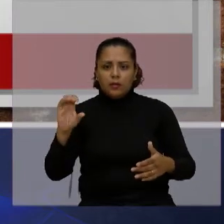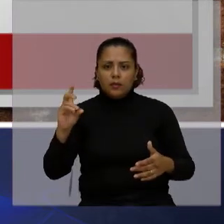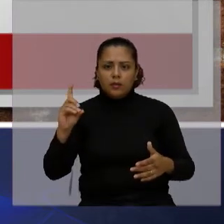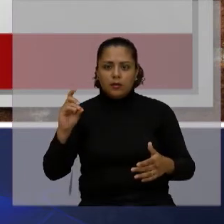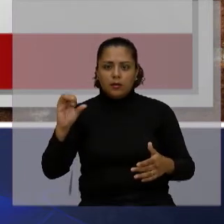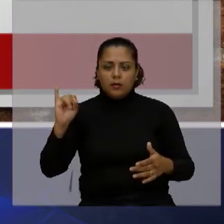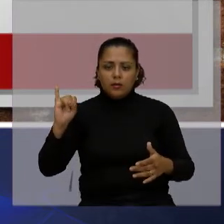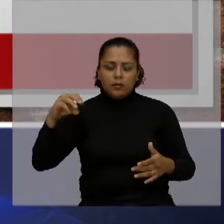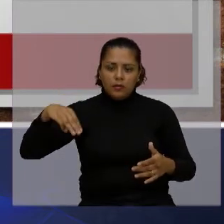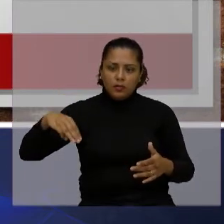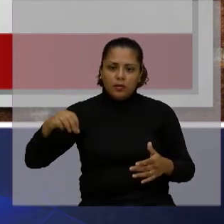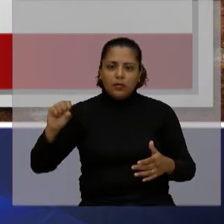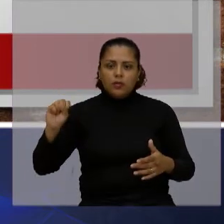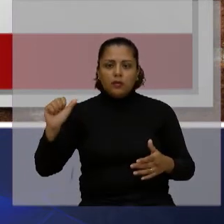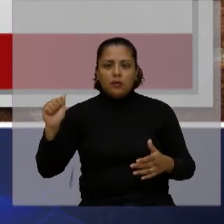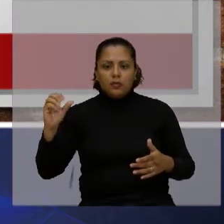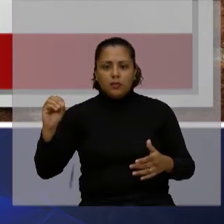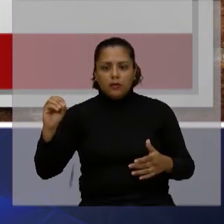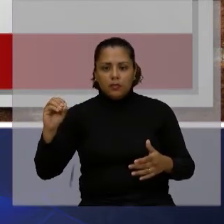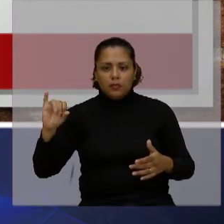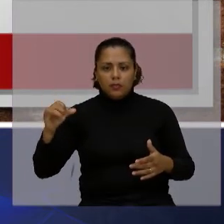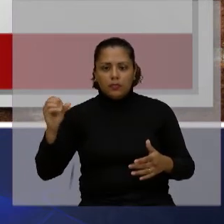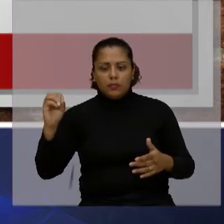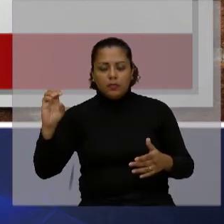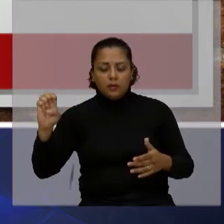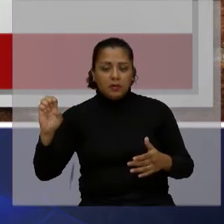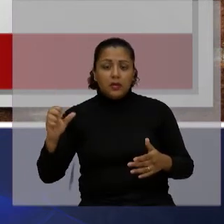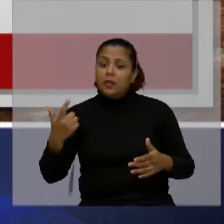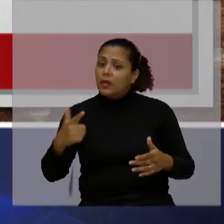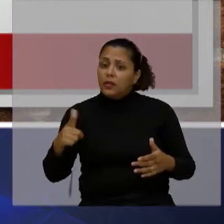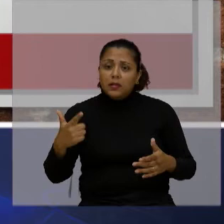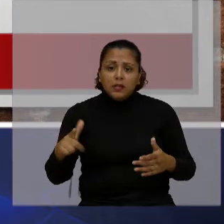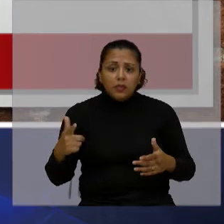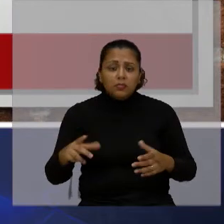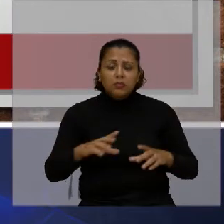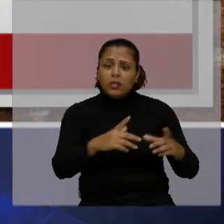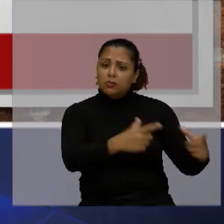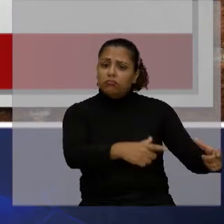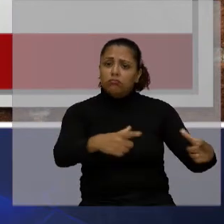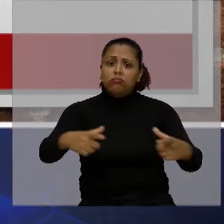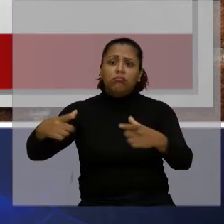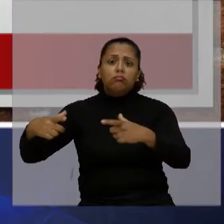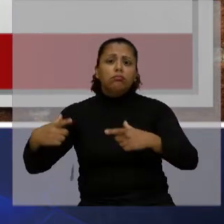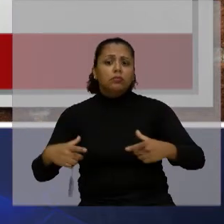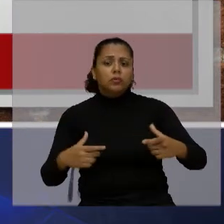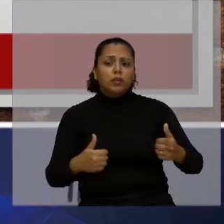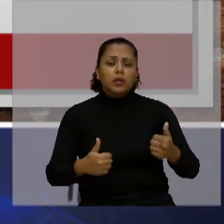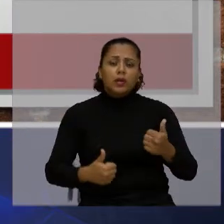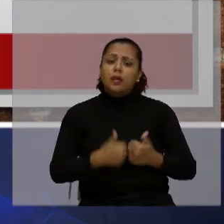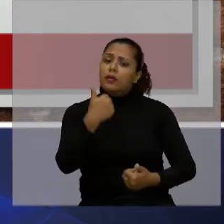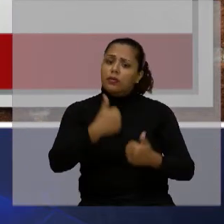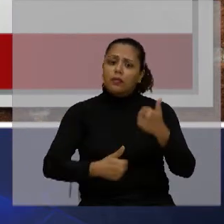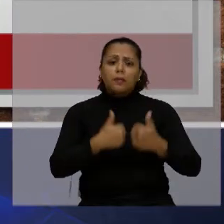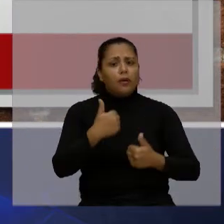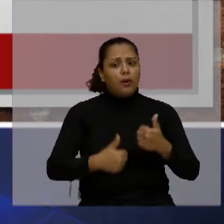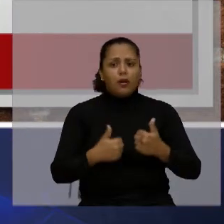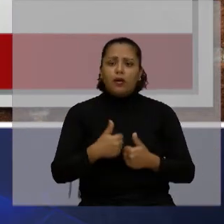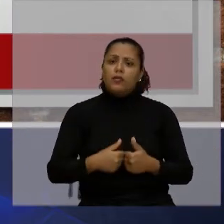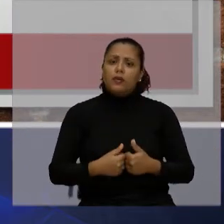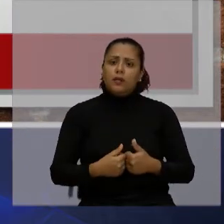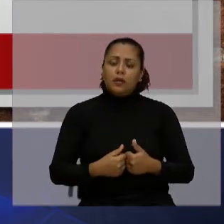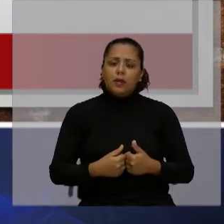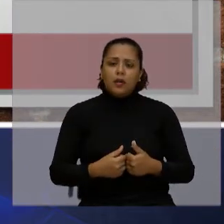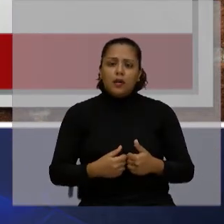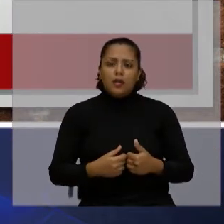poucos espaços de esporte onde as crianças, onde os adultos podem fazer algum tipo de esporte, alguma atividade,